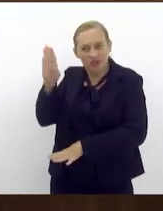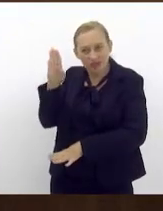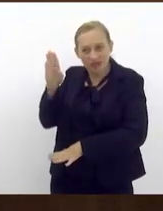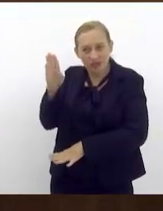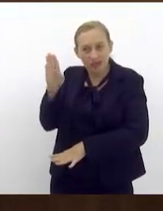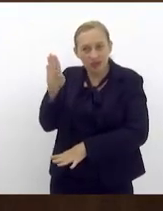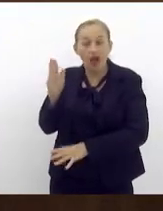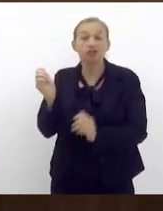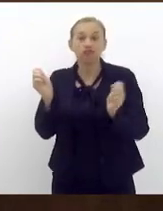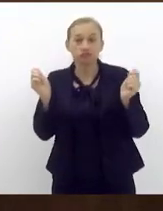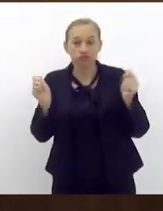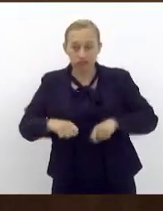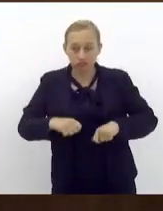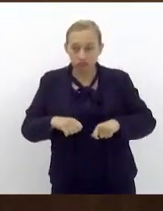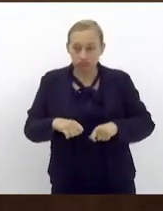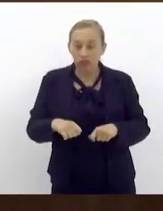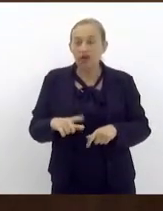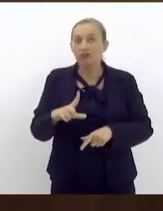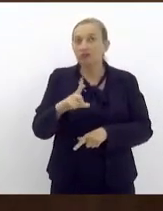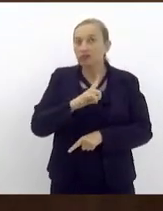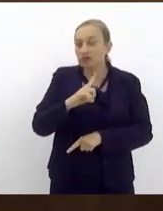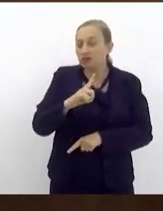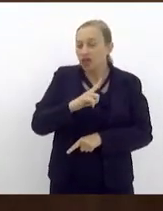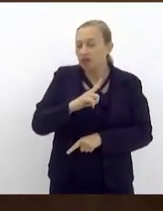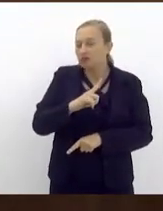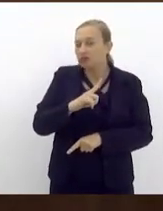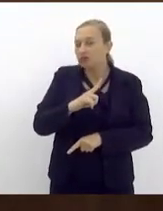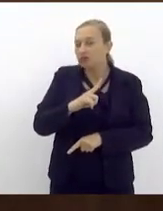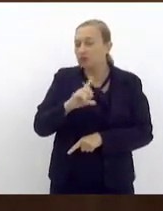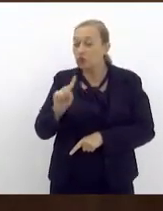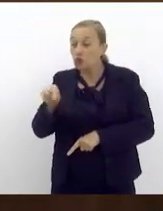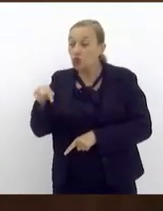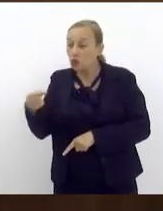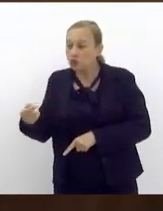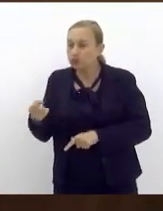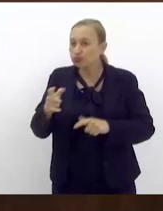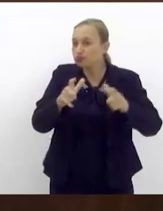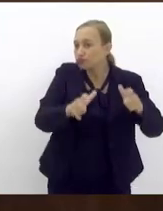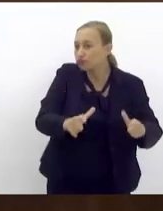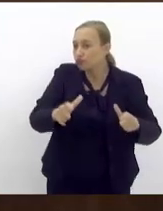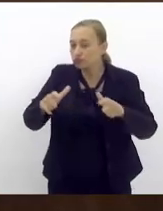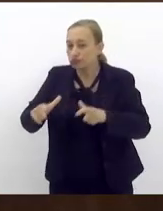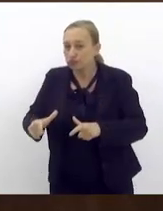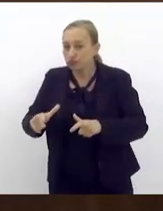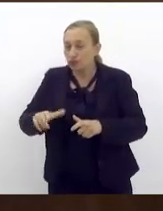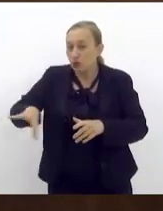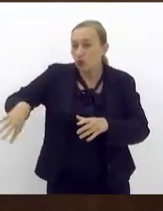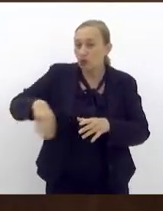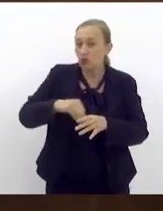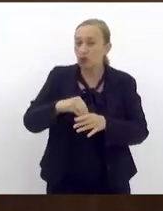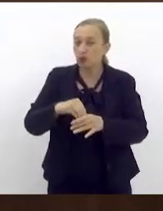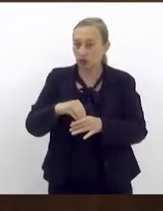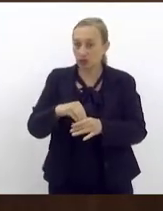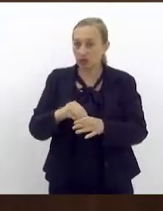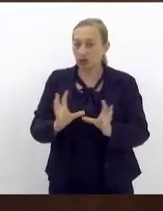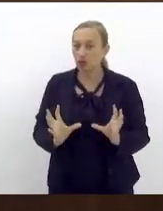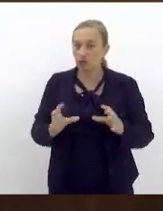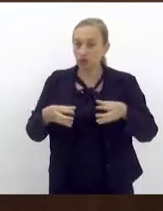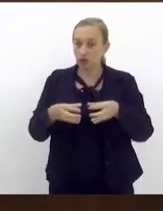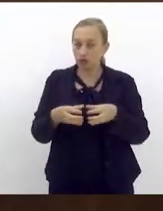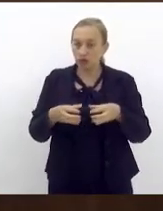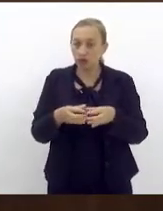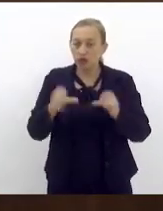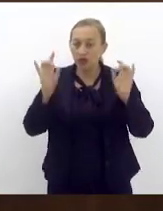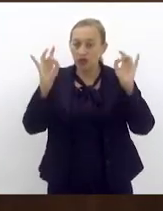a possibilidade aí de termos em outros espaços a implantação de uma unidade especializada